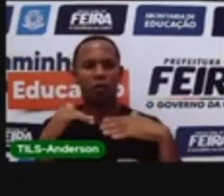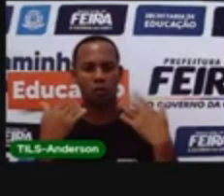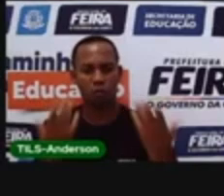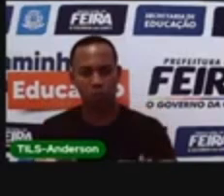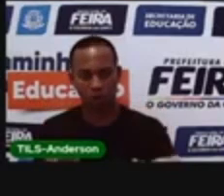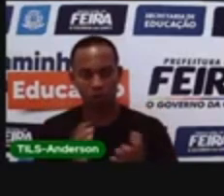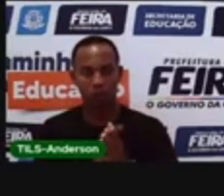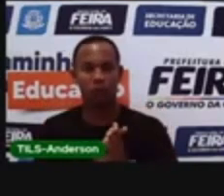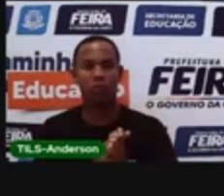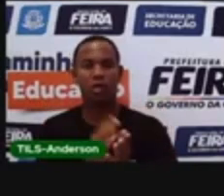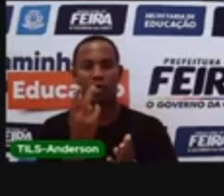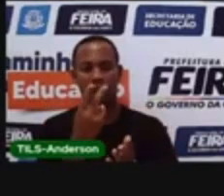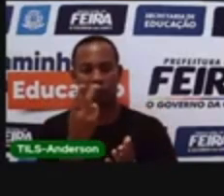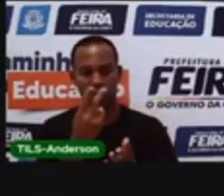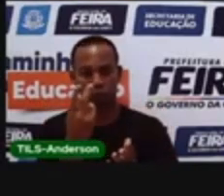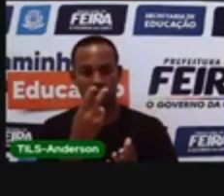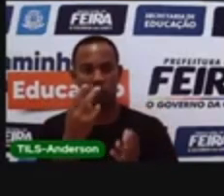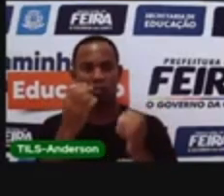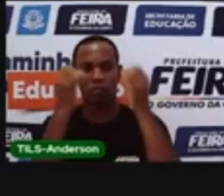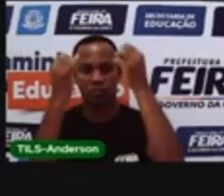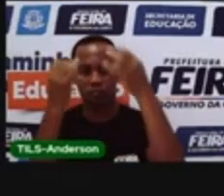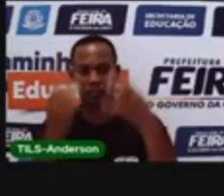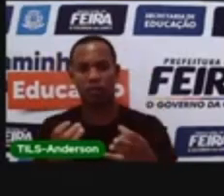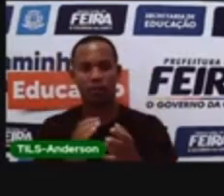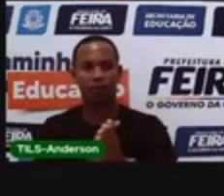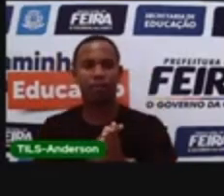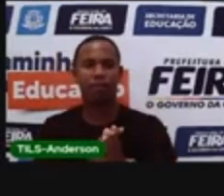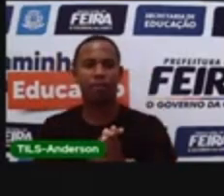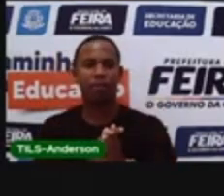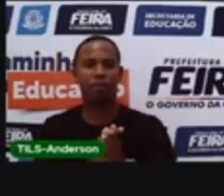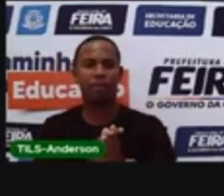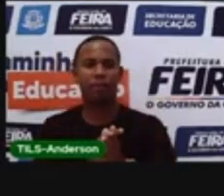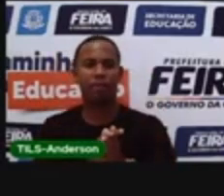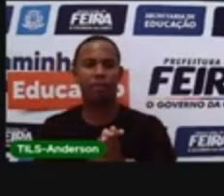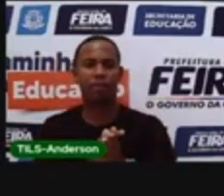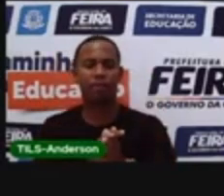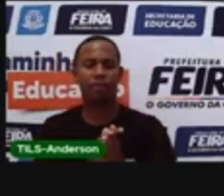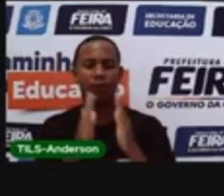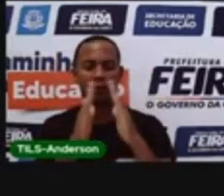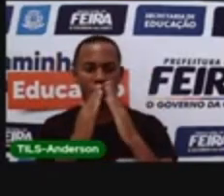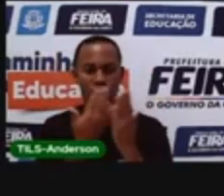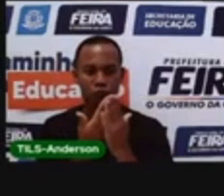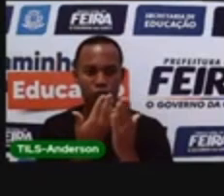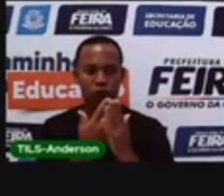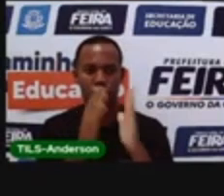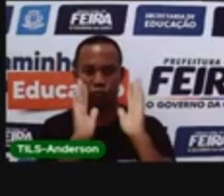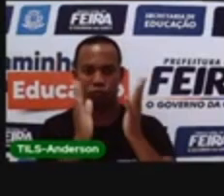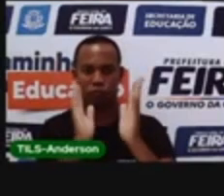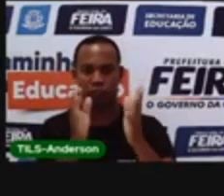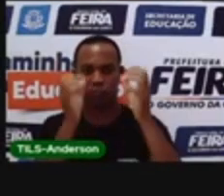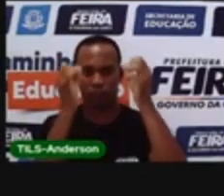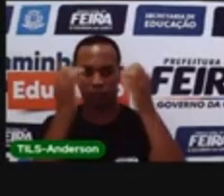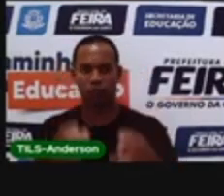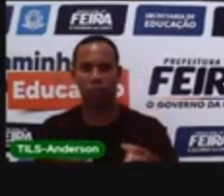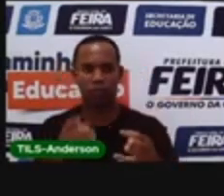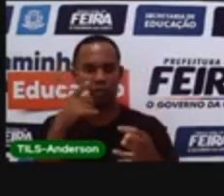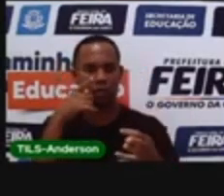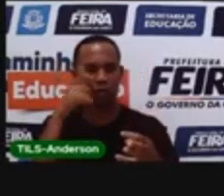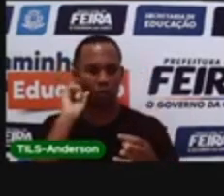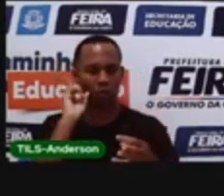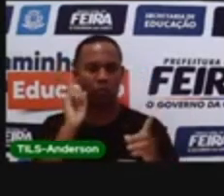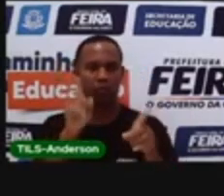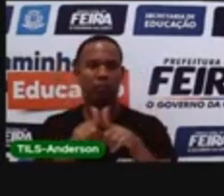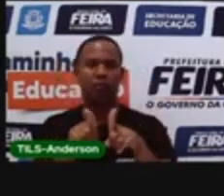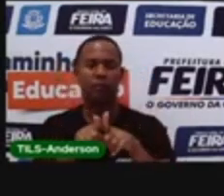aqui das duas, inclusive, né? Hoje aqui nessa aula a Pró falou sobre uma e na aula de ontem a Pró falou sobre